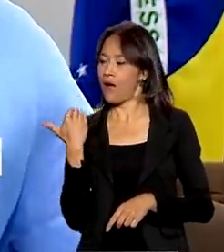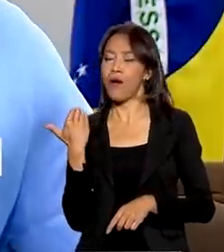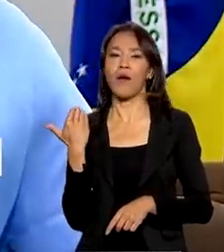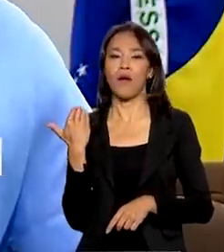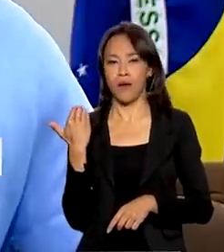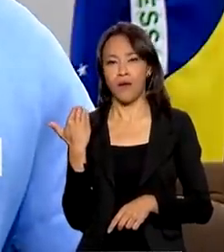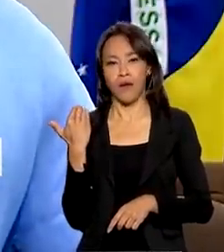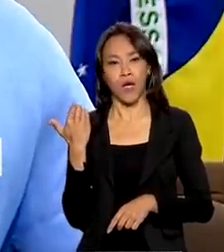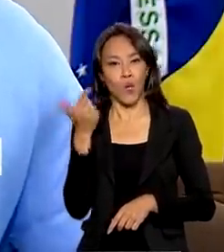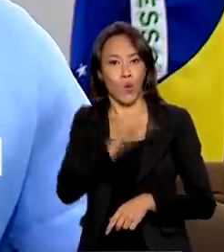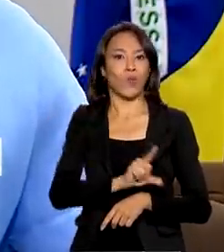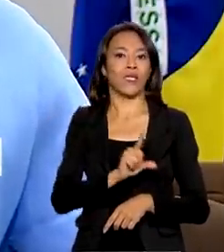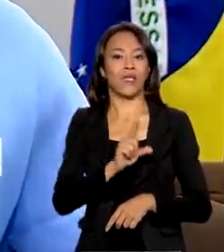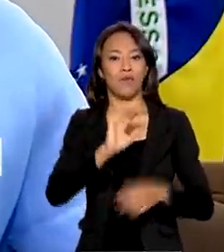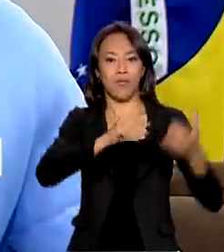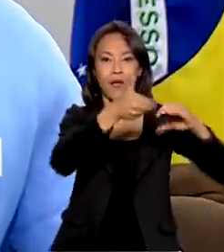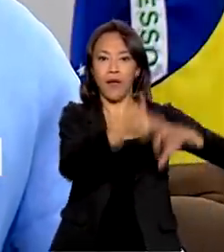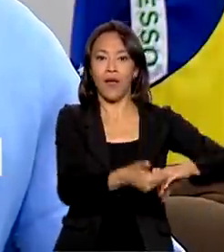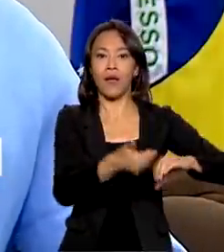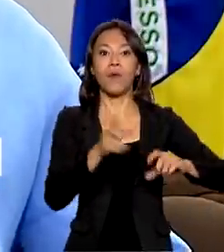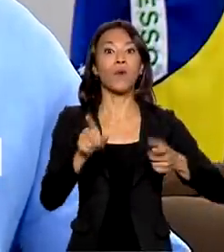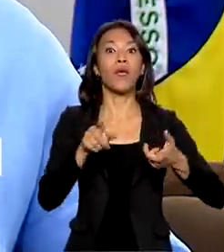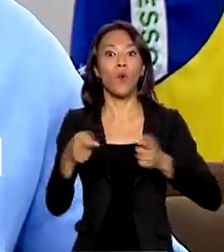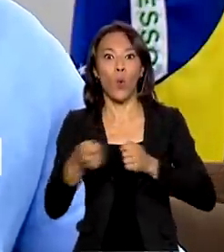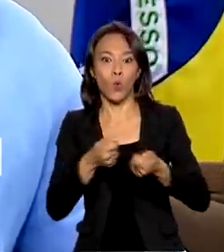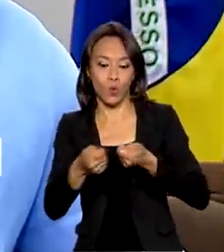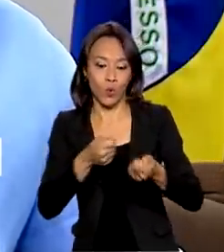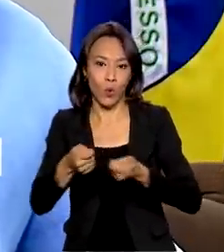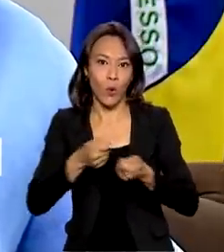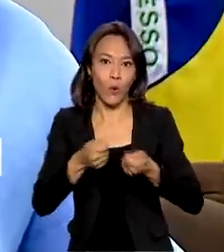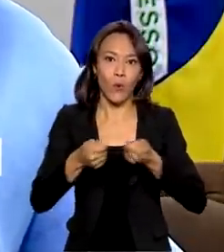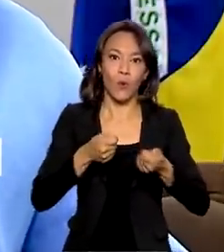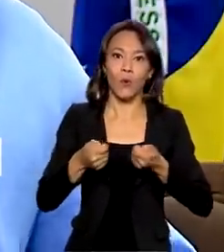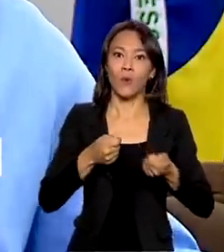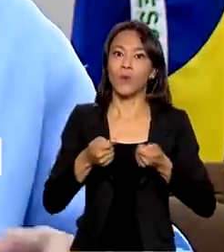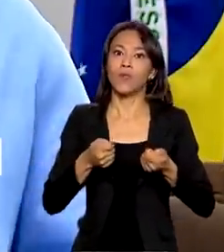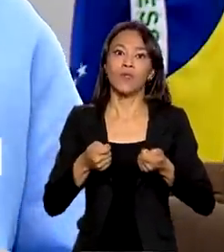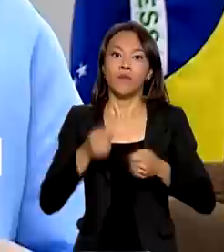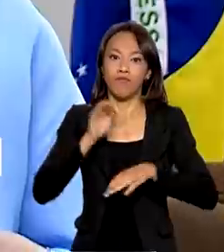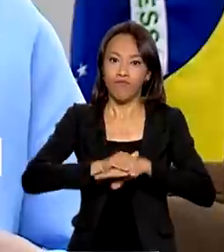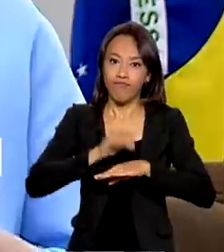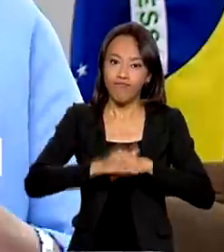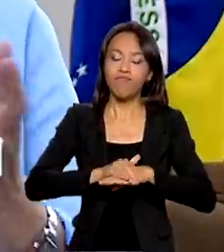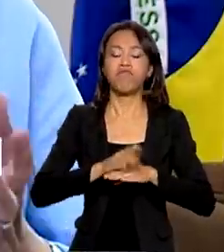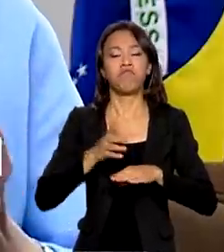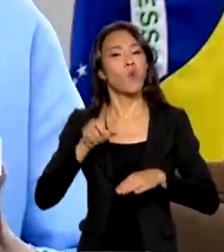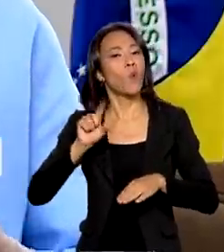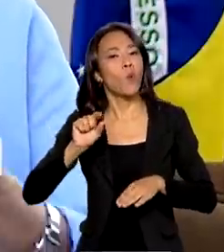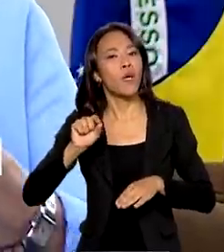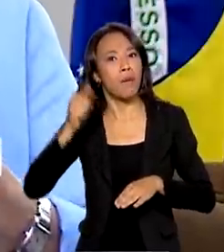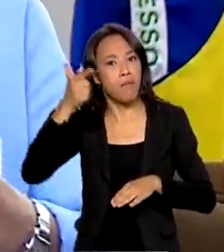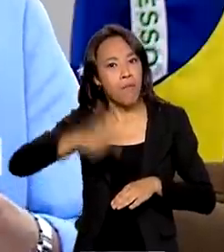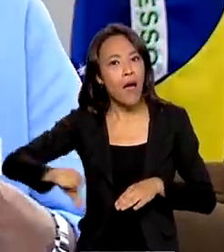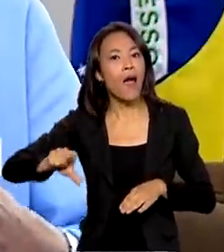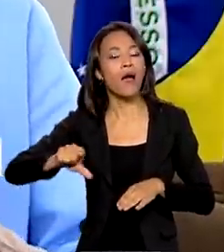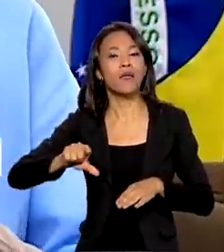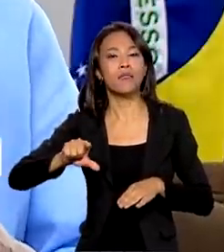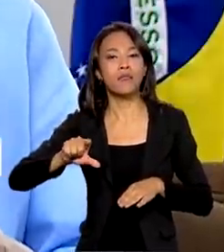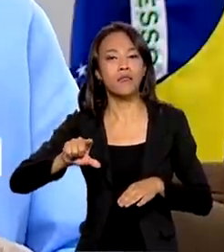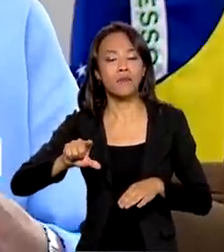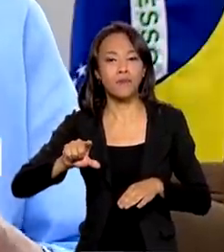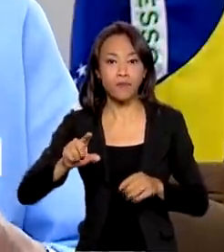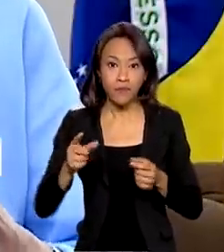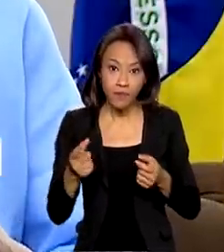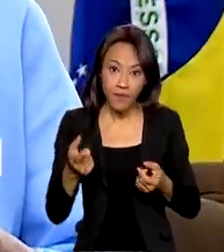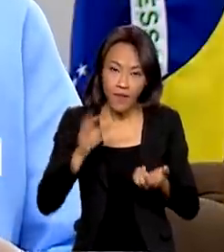pelo pela câmera que foi o auto-controle o auto-controle vai fazer com que nós tenhamos mais gentis e